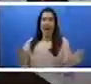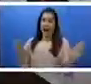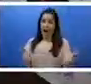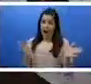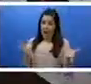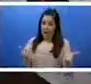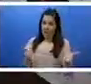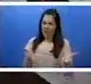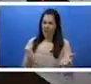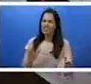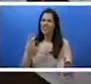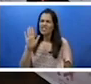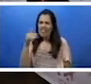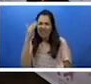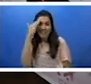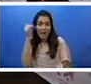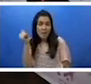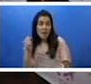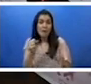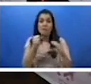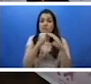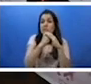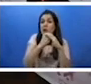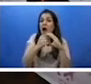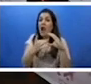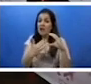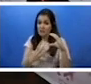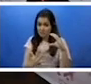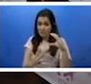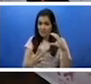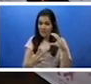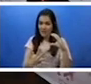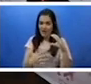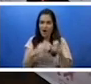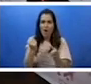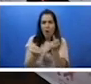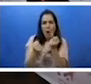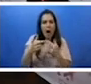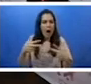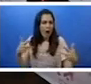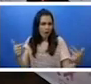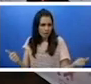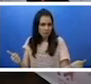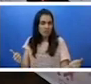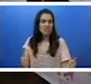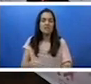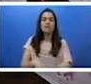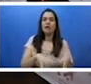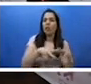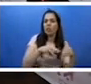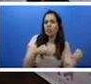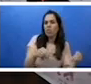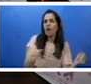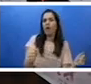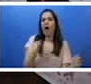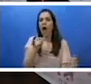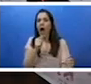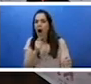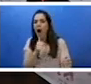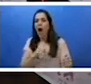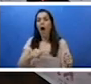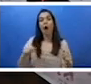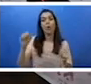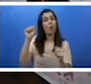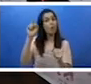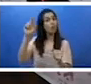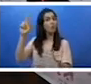Agora que nós já sabemos classificar os meios de transporte, se ele é aquático, se ele é terrestre, se ele é